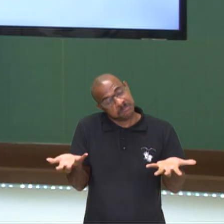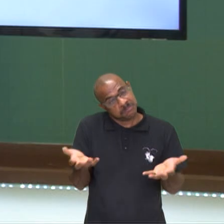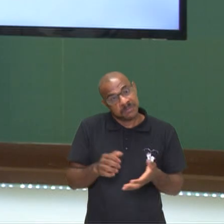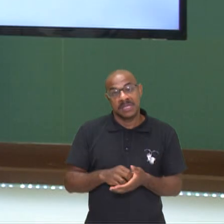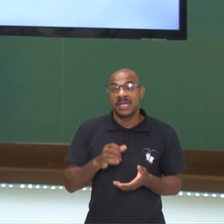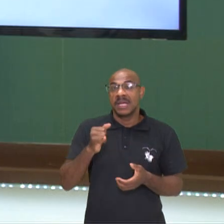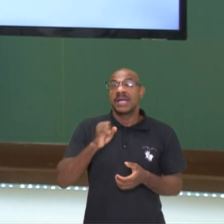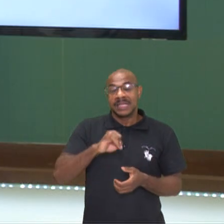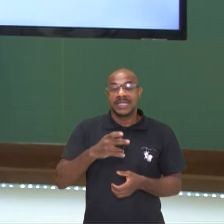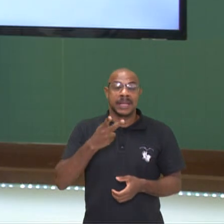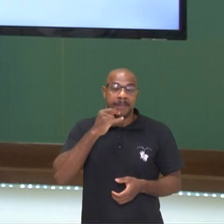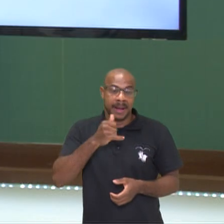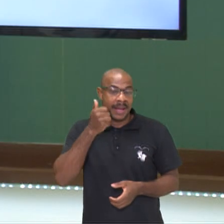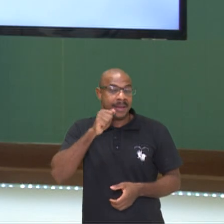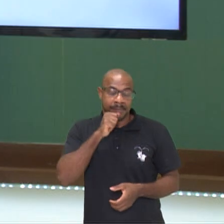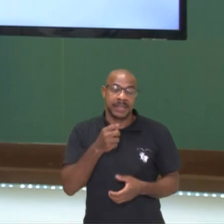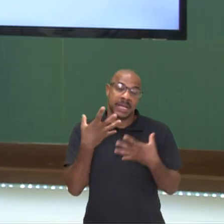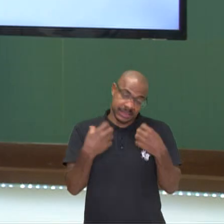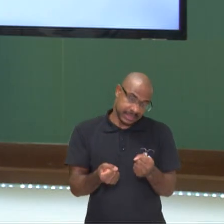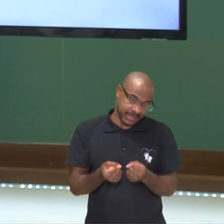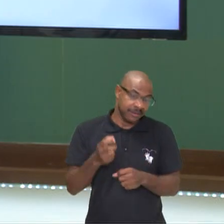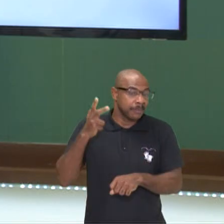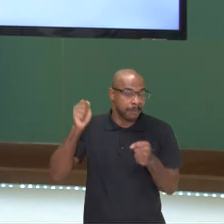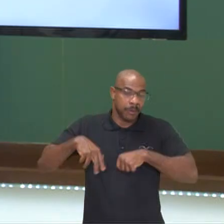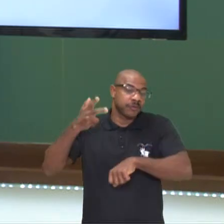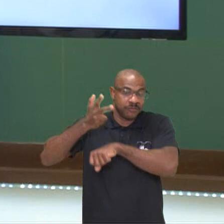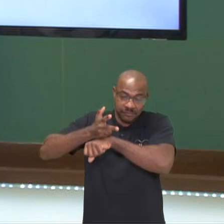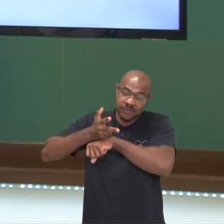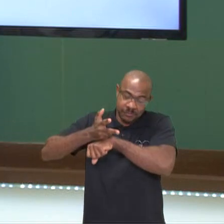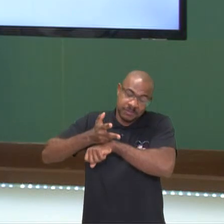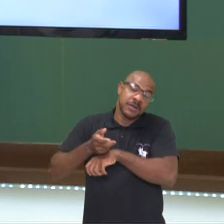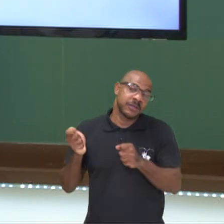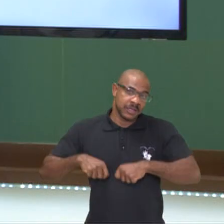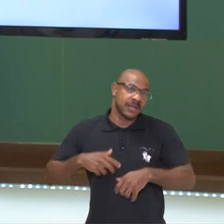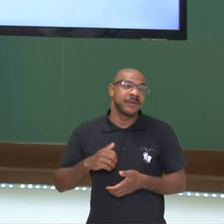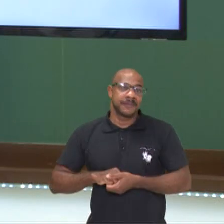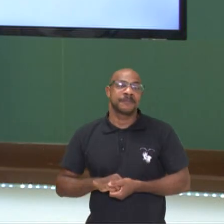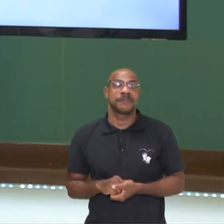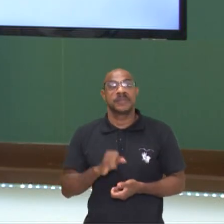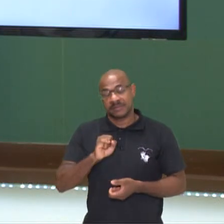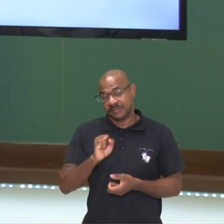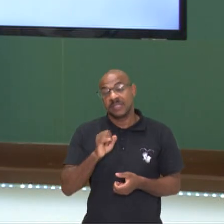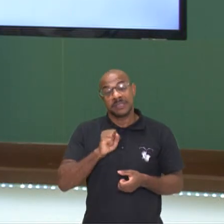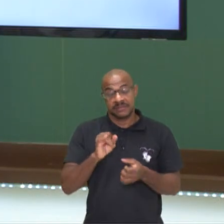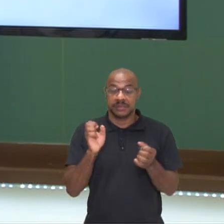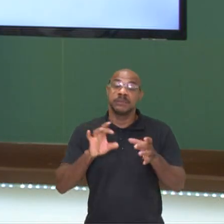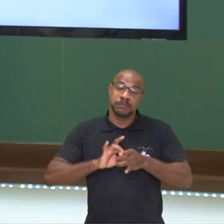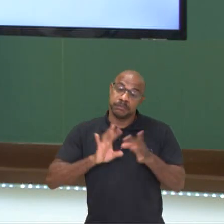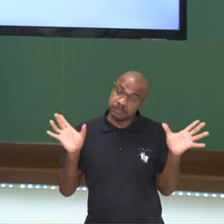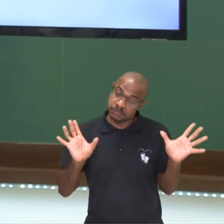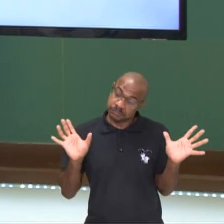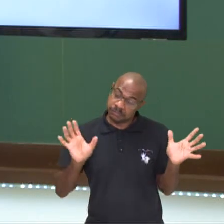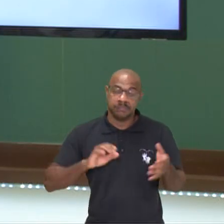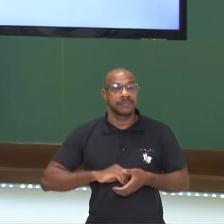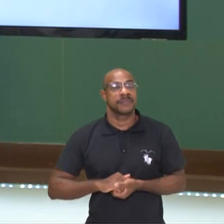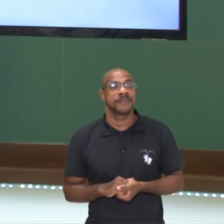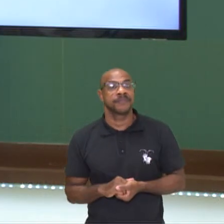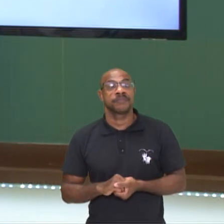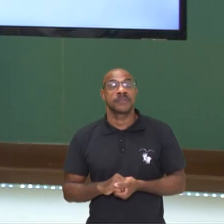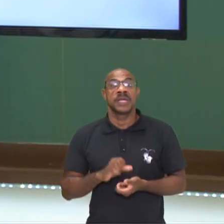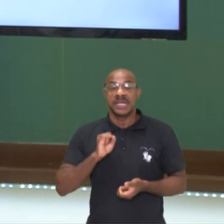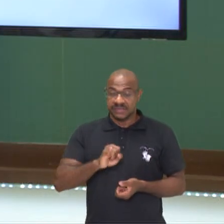permissão se importante aí gravar entrevista só se for permitido não foi prometido um galo